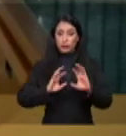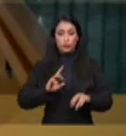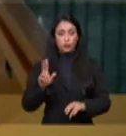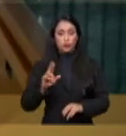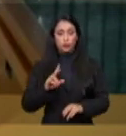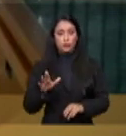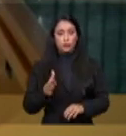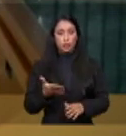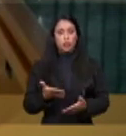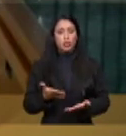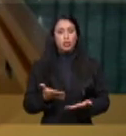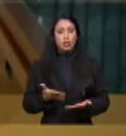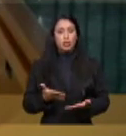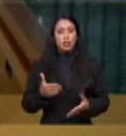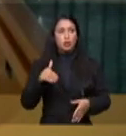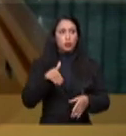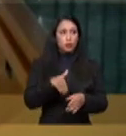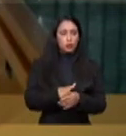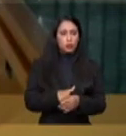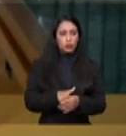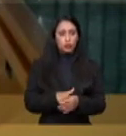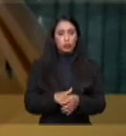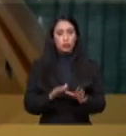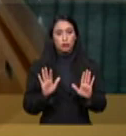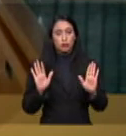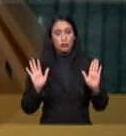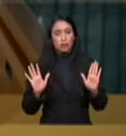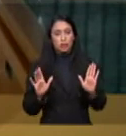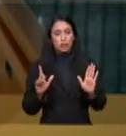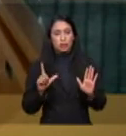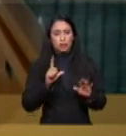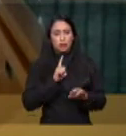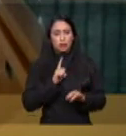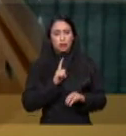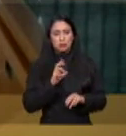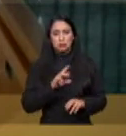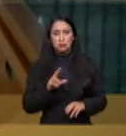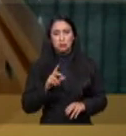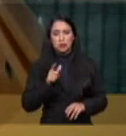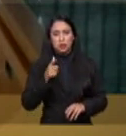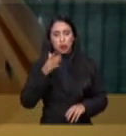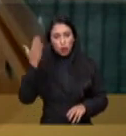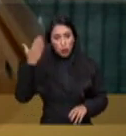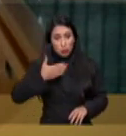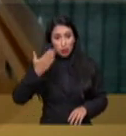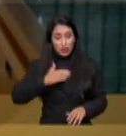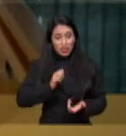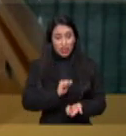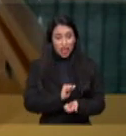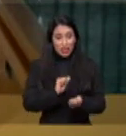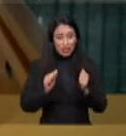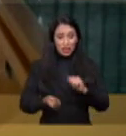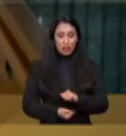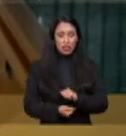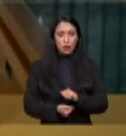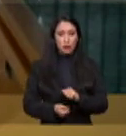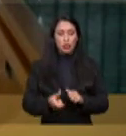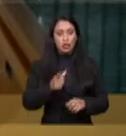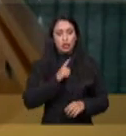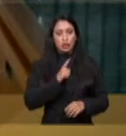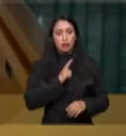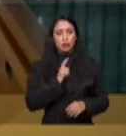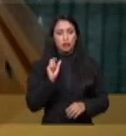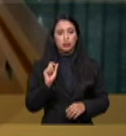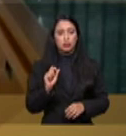o pleito. Também não acho mais, não consigo comprovar, que haja adequação entre